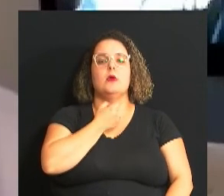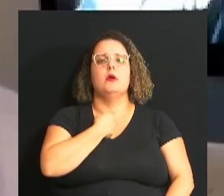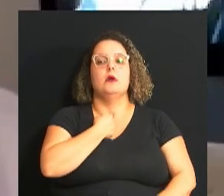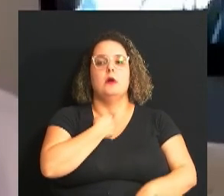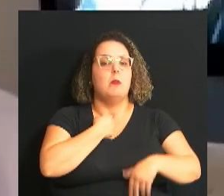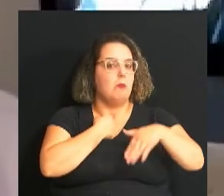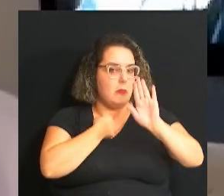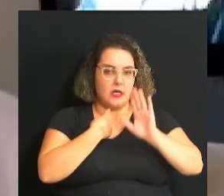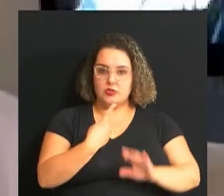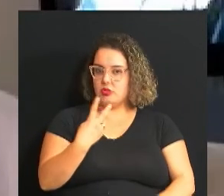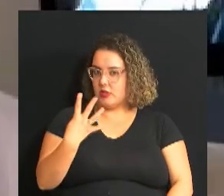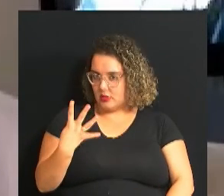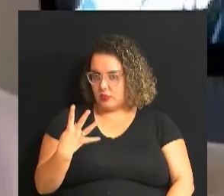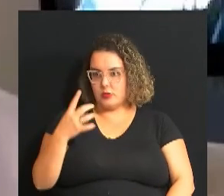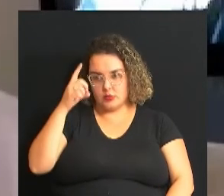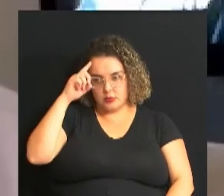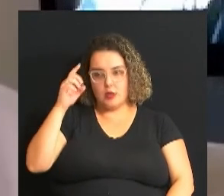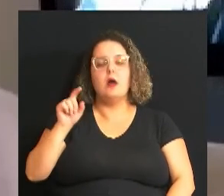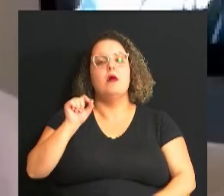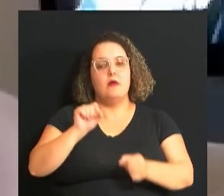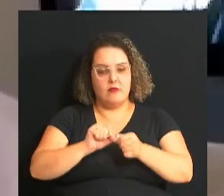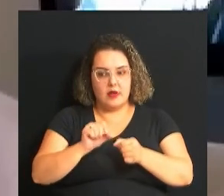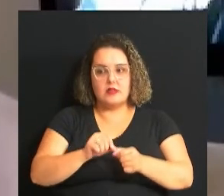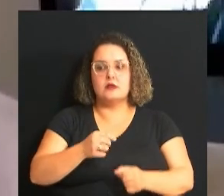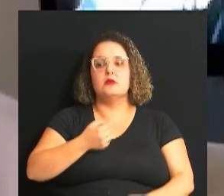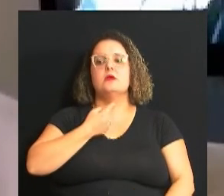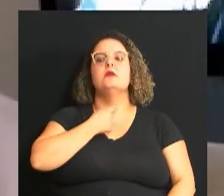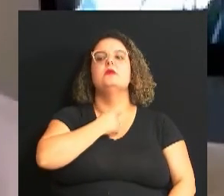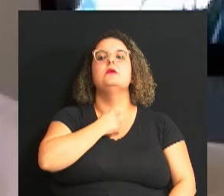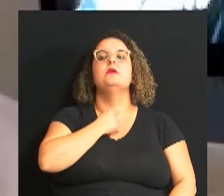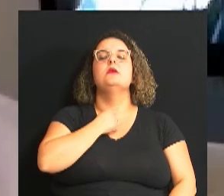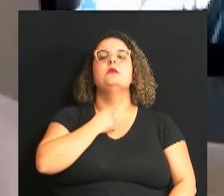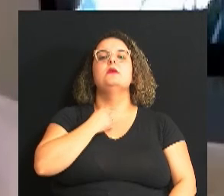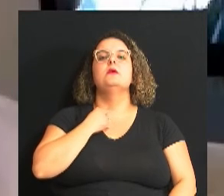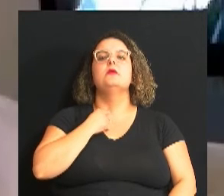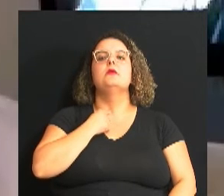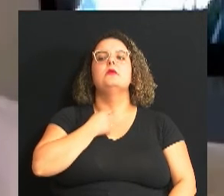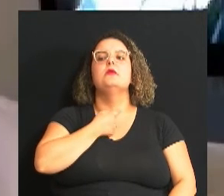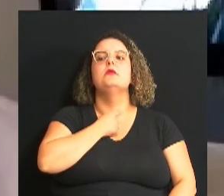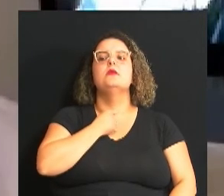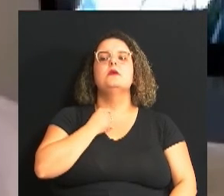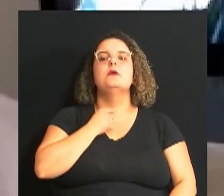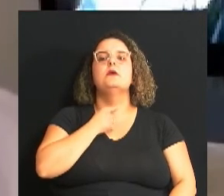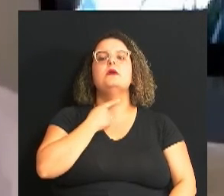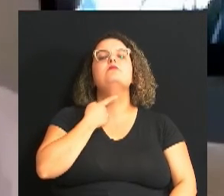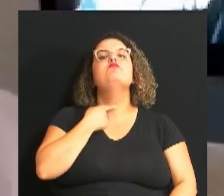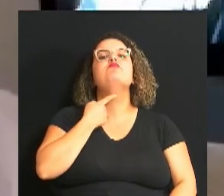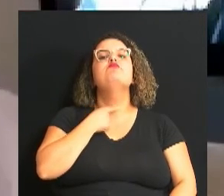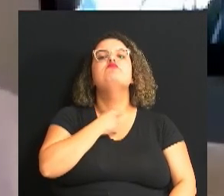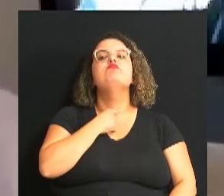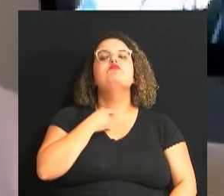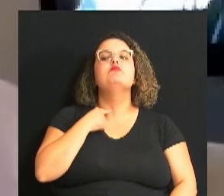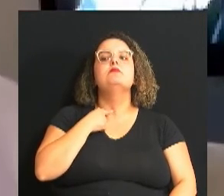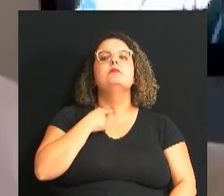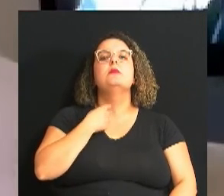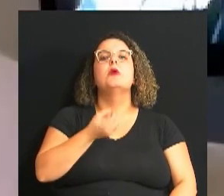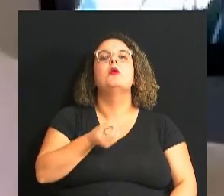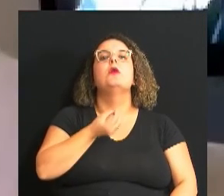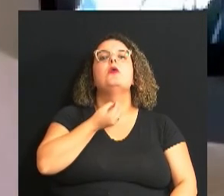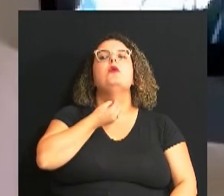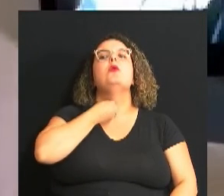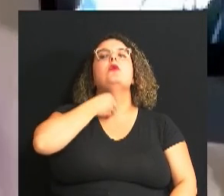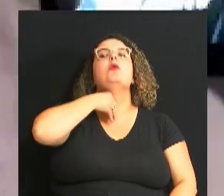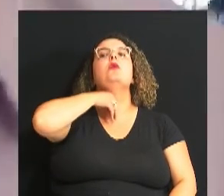entubada, é melhor fazer a traqueostomia. Você faz um cortinho pequenininho assim na garganta da pessoa, introduz